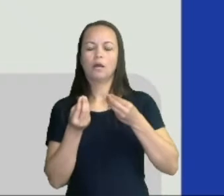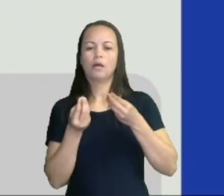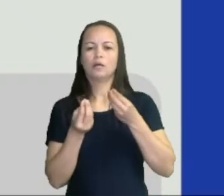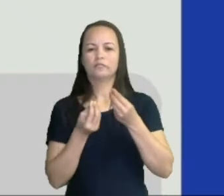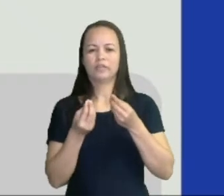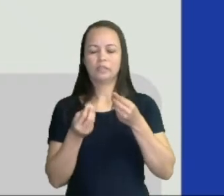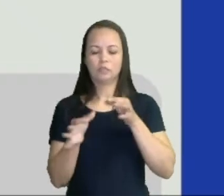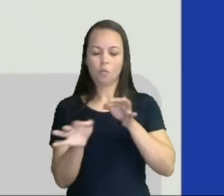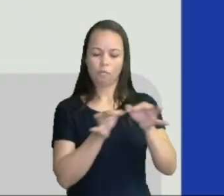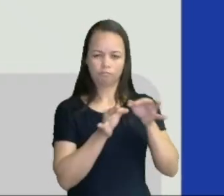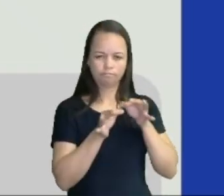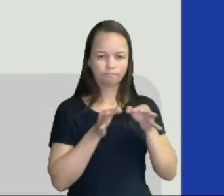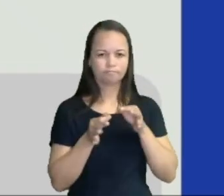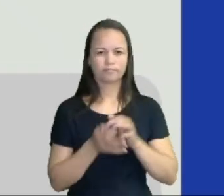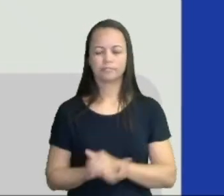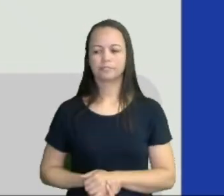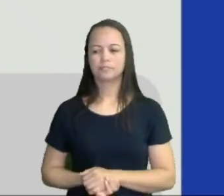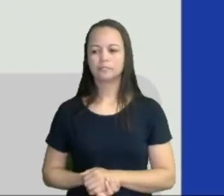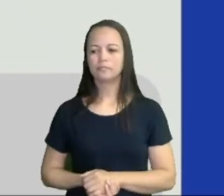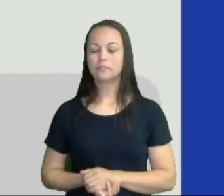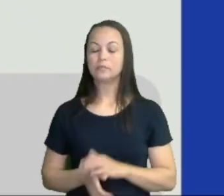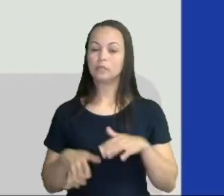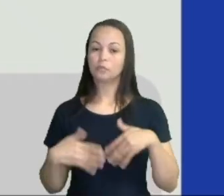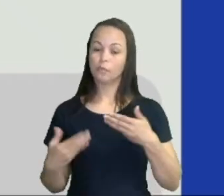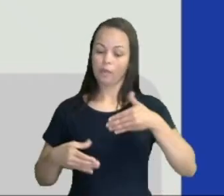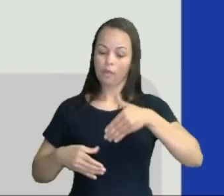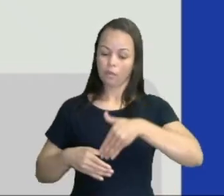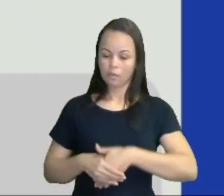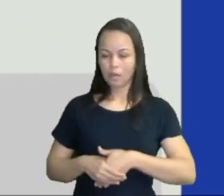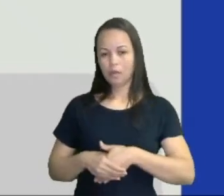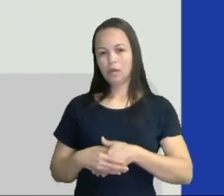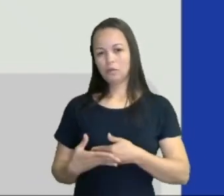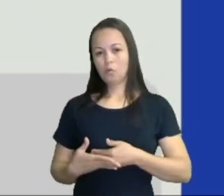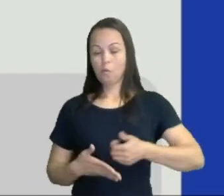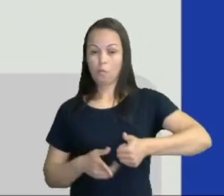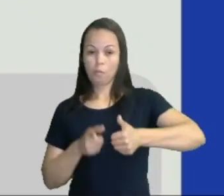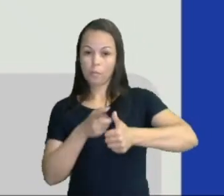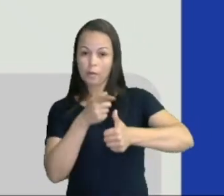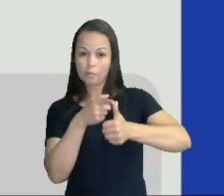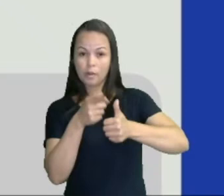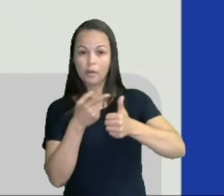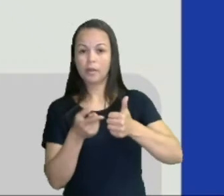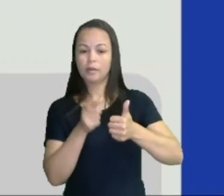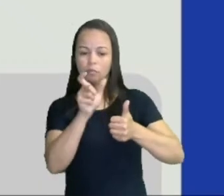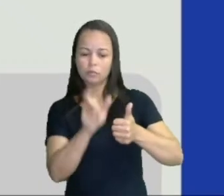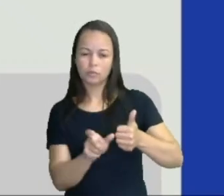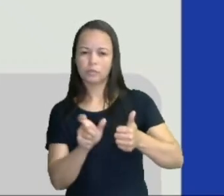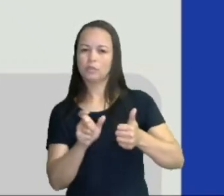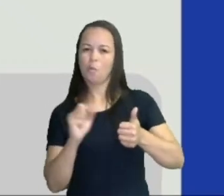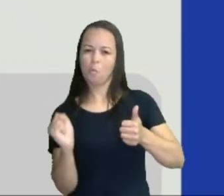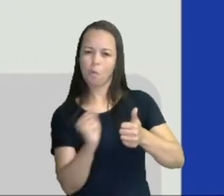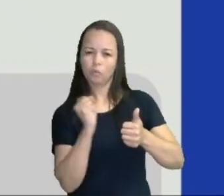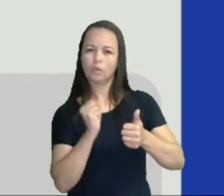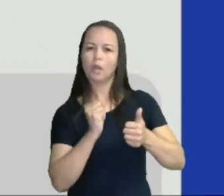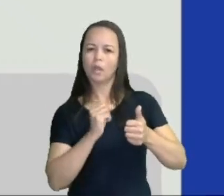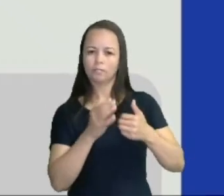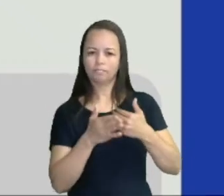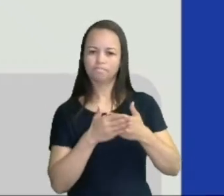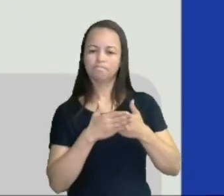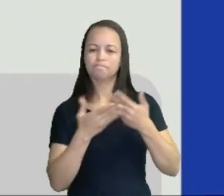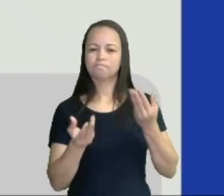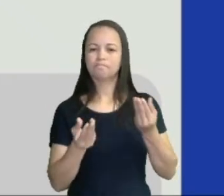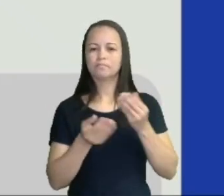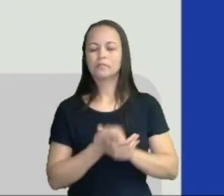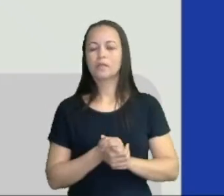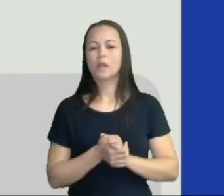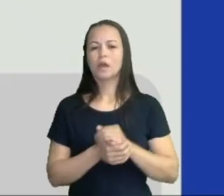organização. No entanto, Napoleão, como primeiro cônsul, concentra todo o poder nas suas mãos. Nesse período, a